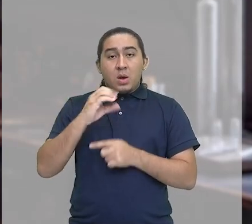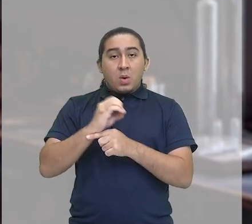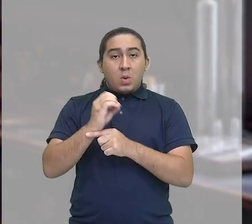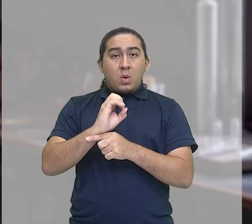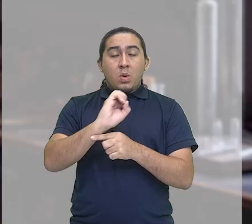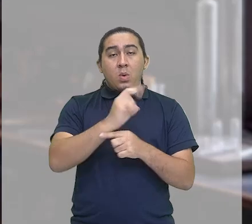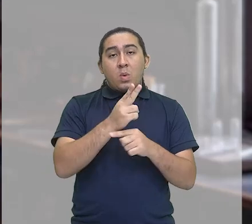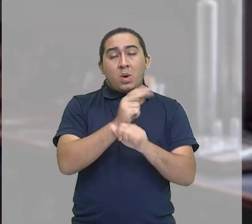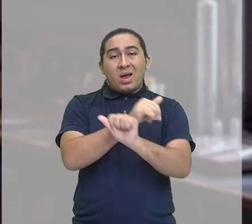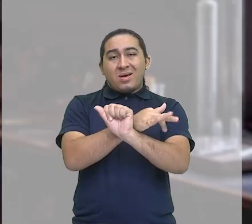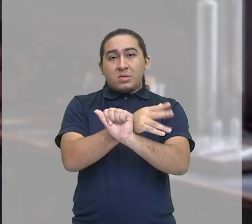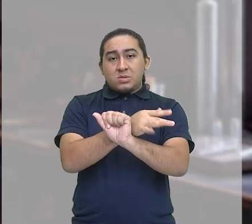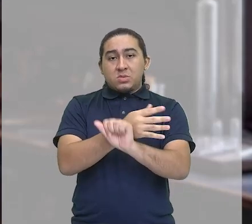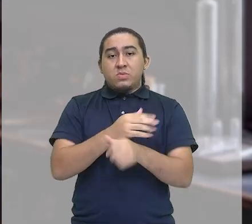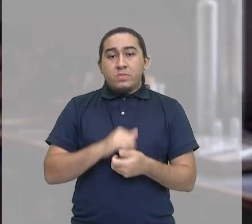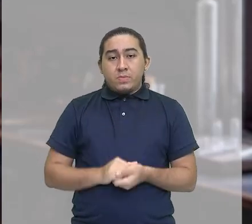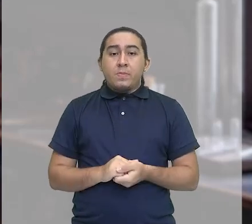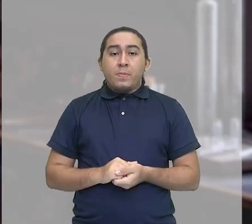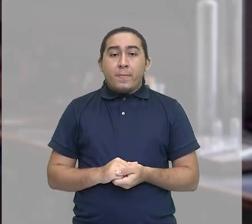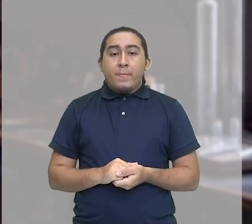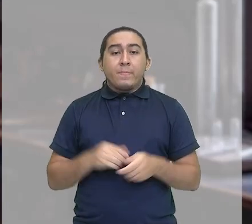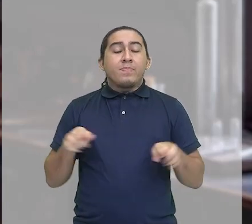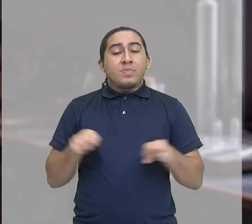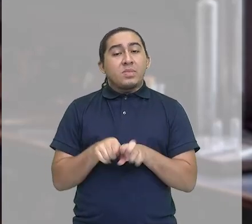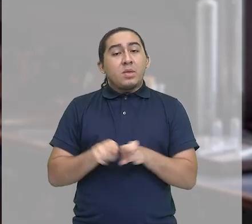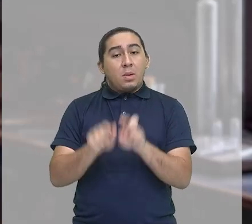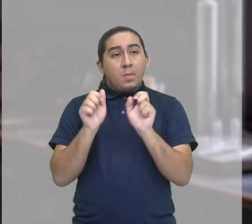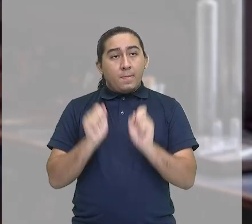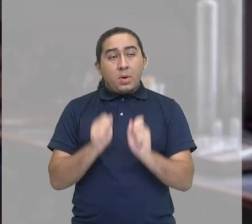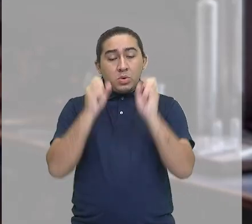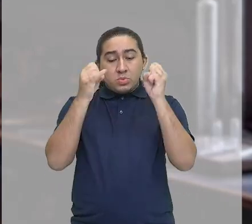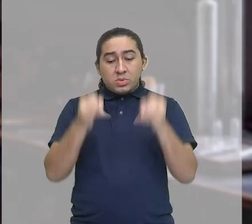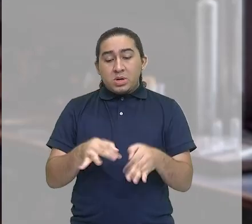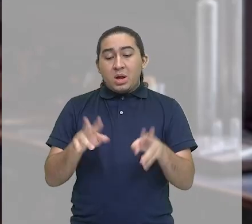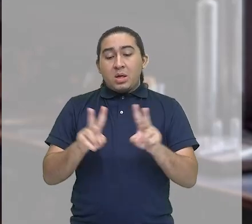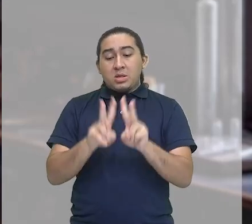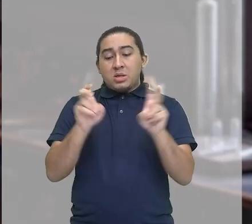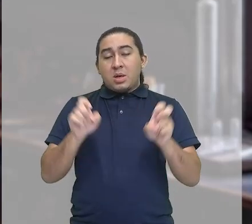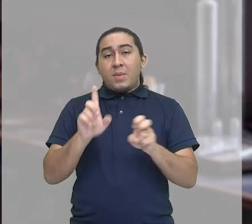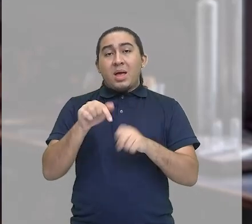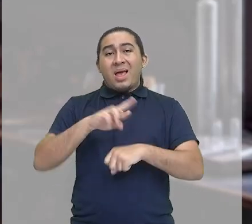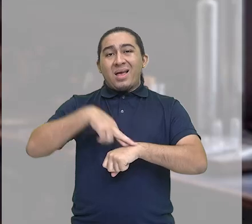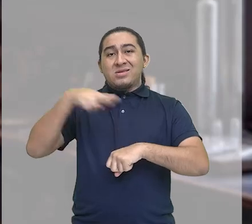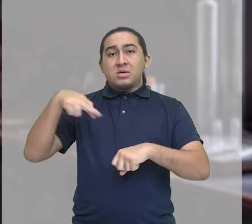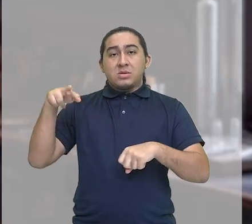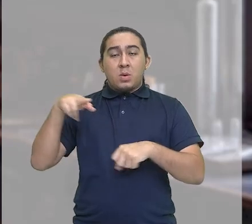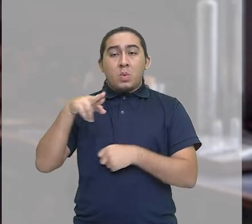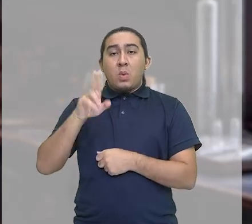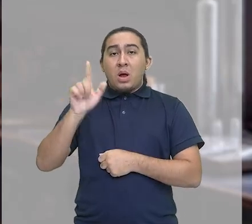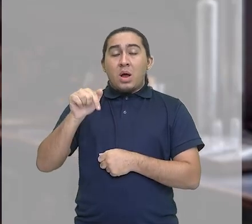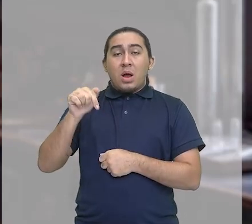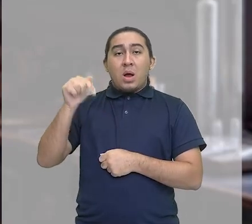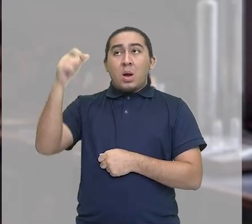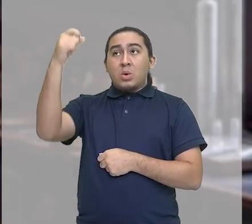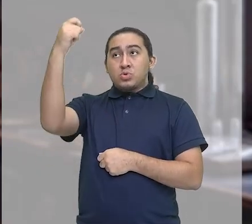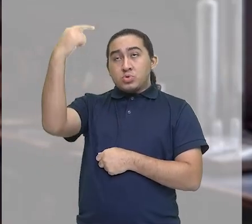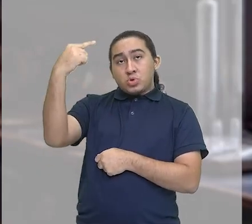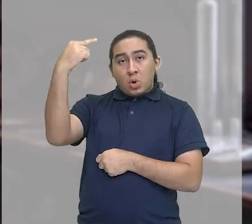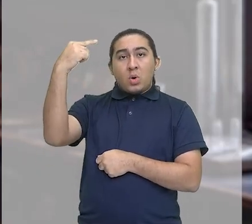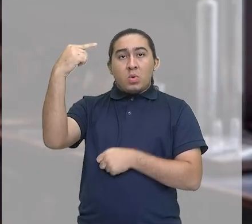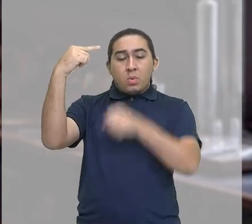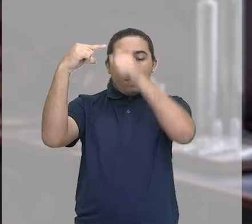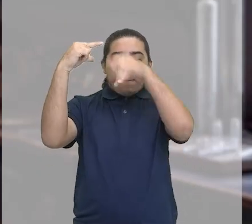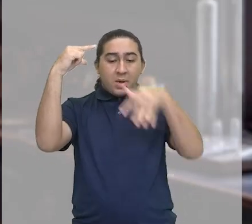ácidos, tá? E a gente também pode falar da questão da radiação ultravioleta proveniente do